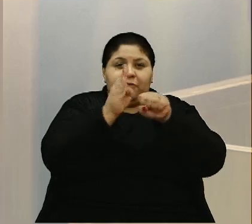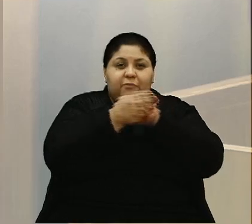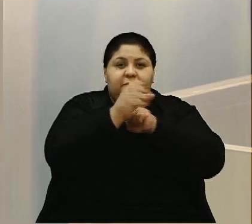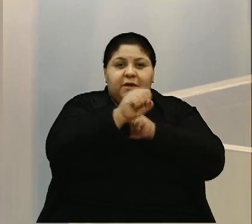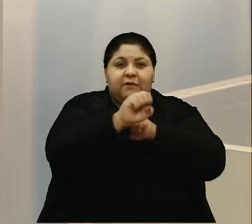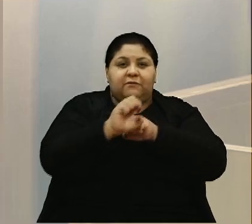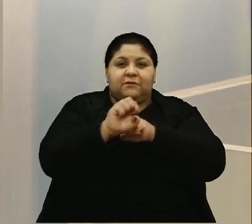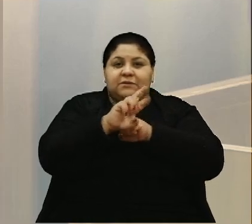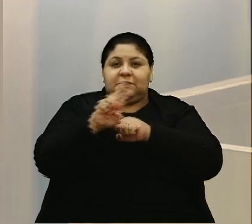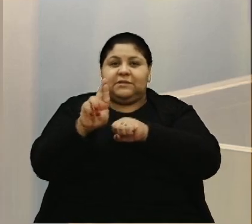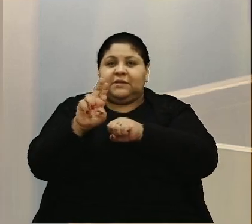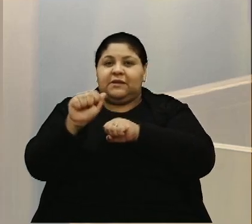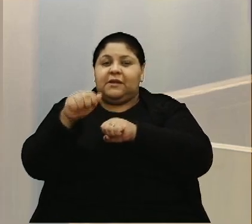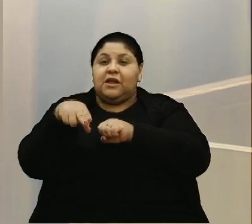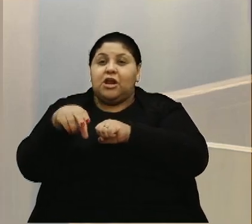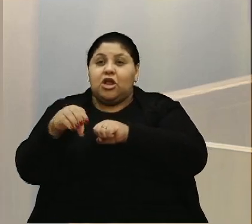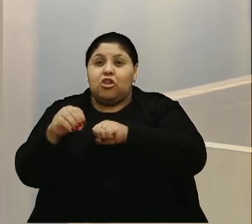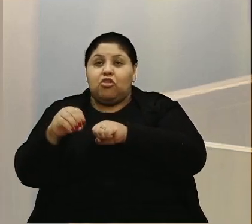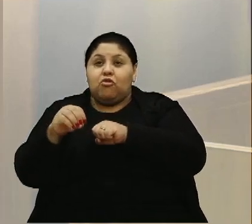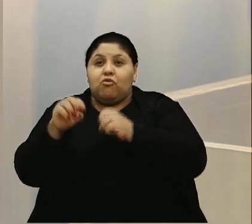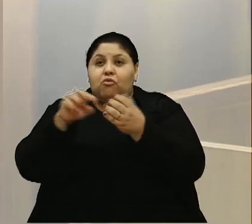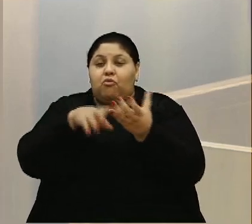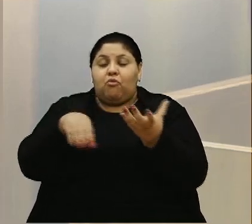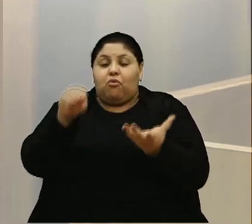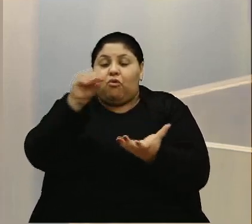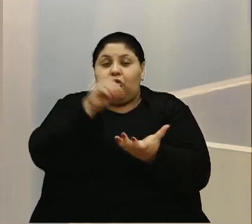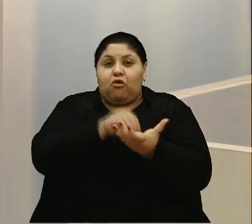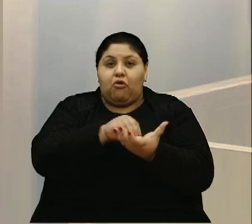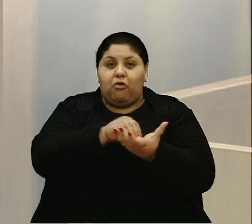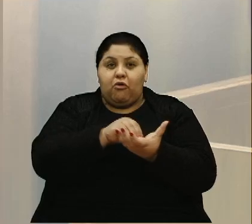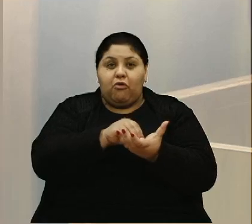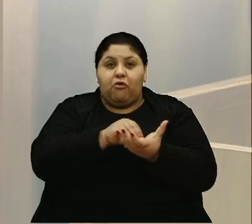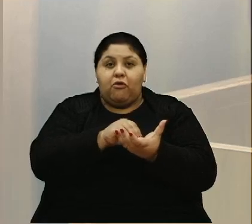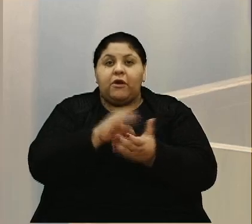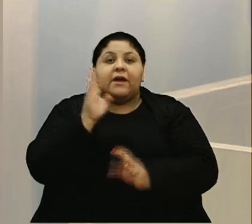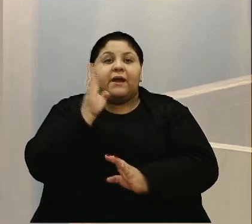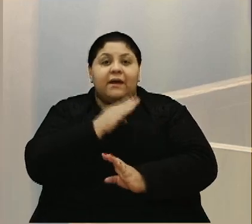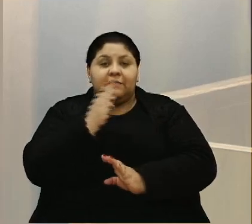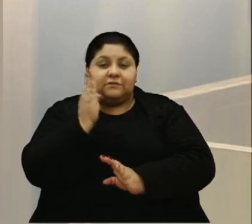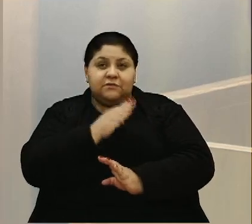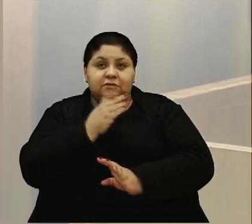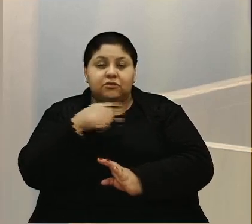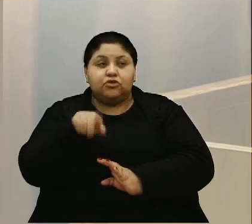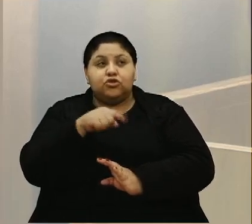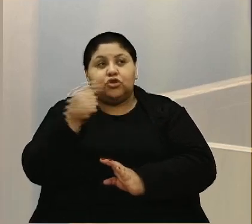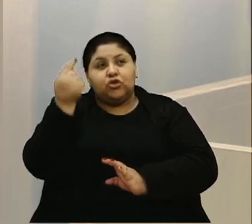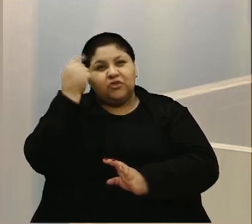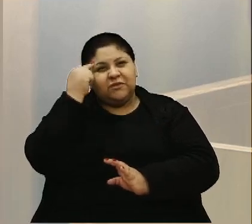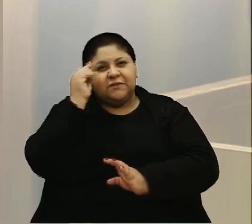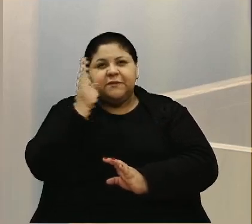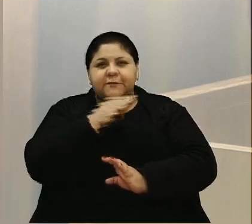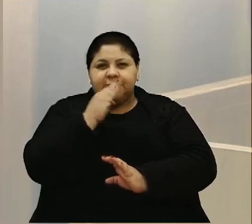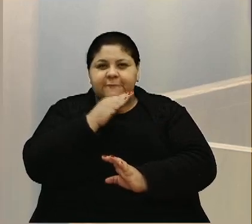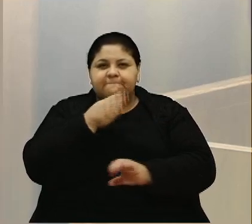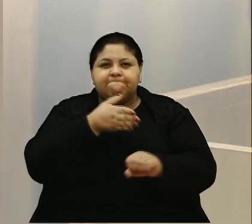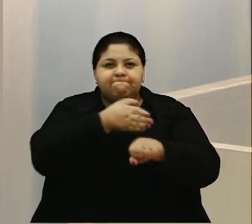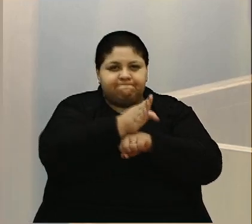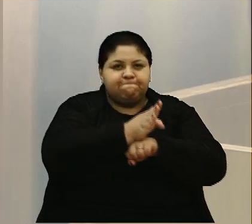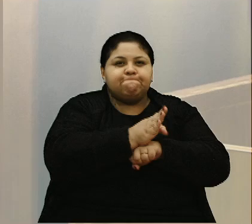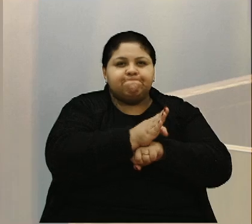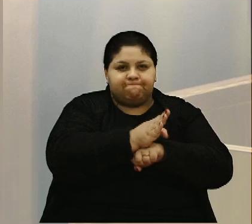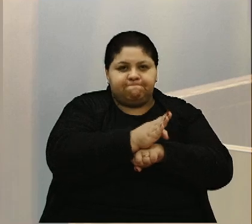a Codeca que fez. Ela fez ela fez rápida, e nós precisávamos de agilizar essa entrada do